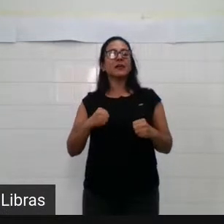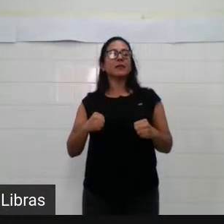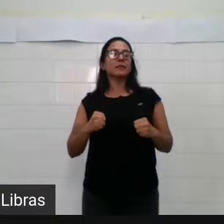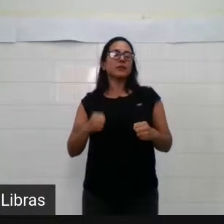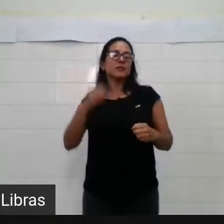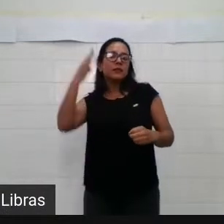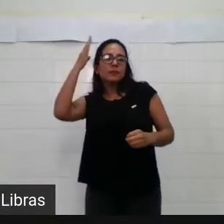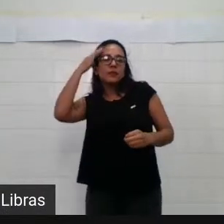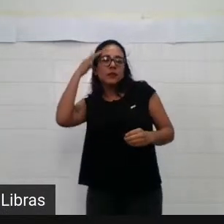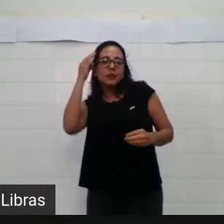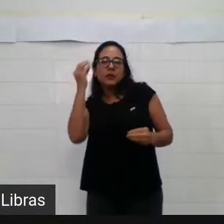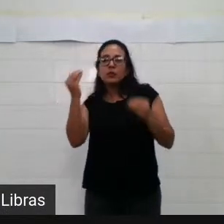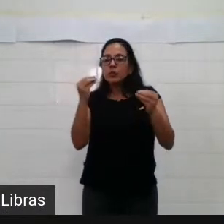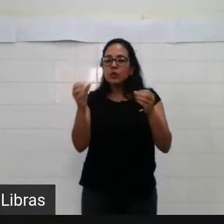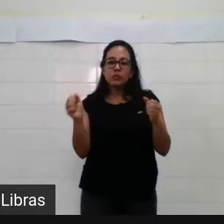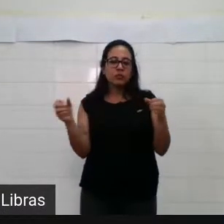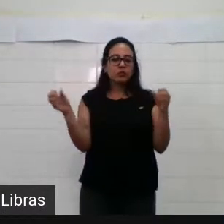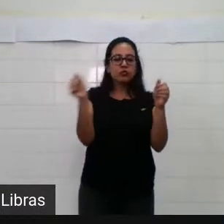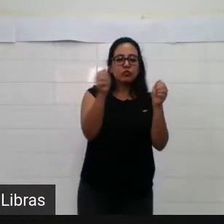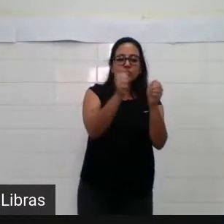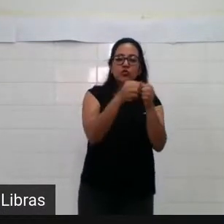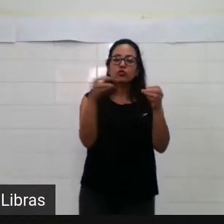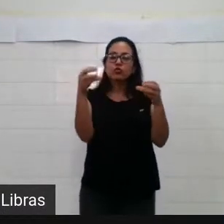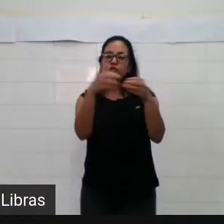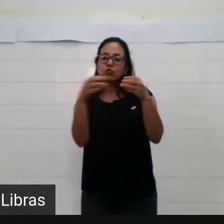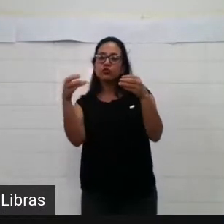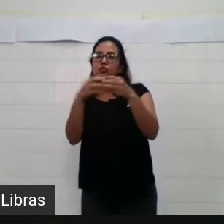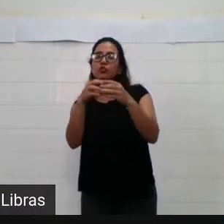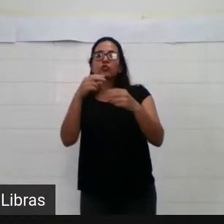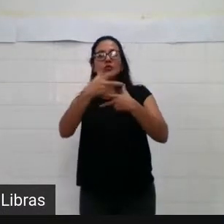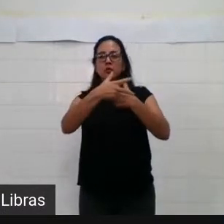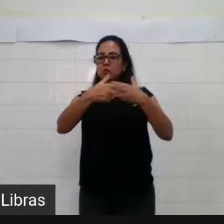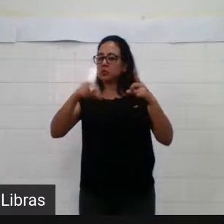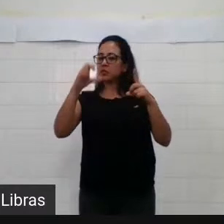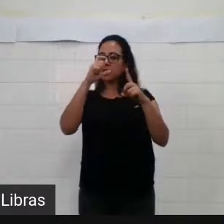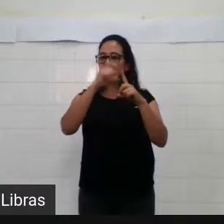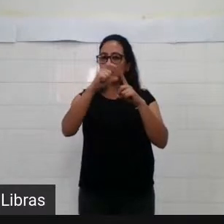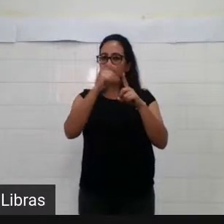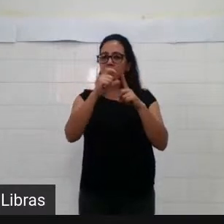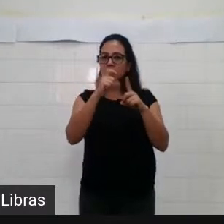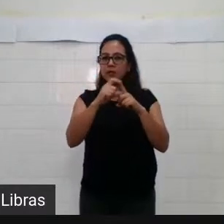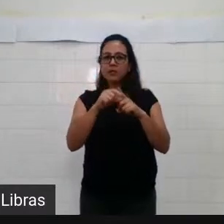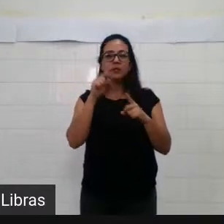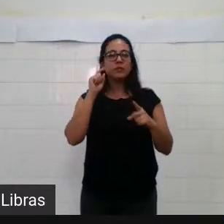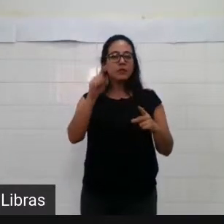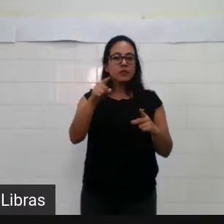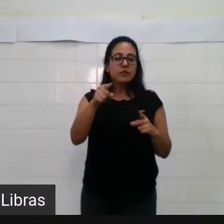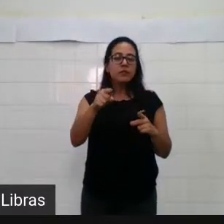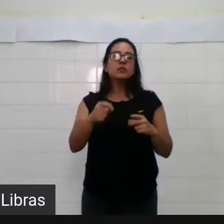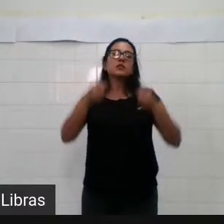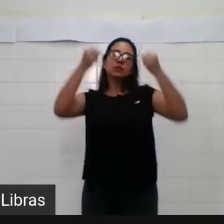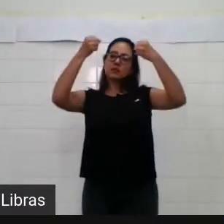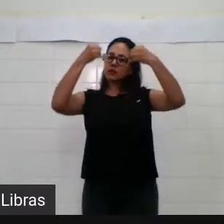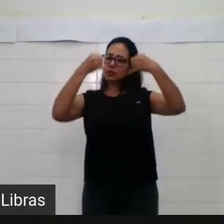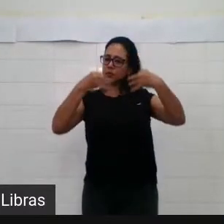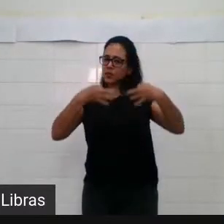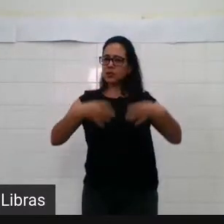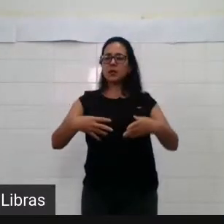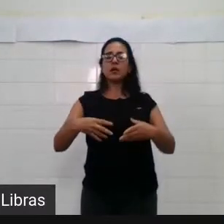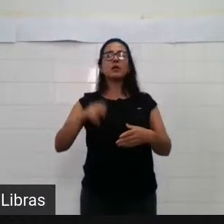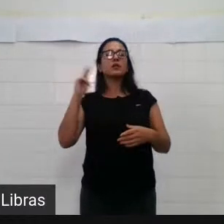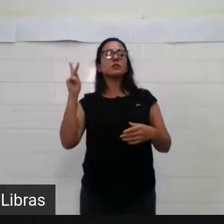a junção, né, das palavras escrever e vivência. Quer dizer, é você contar sobre as vivências, mas é